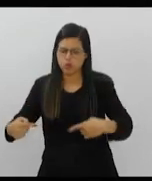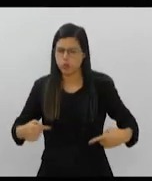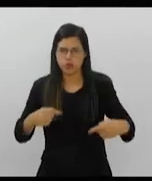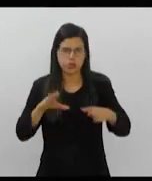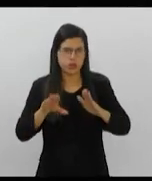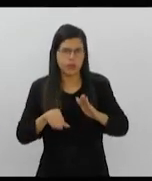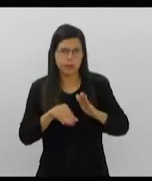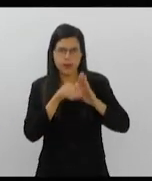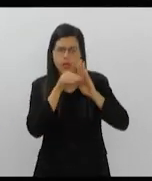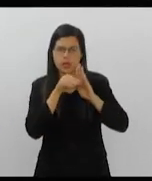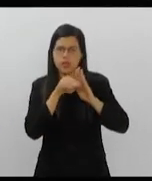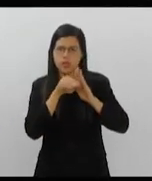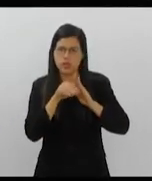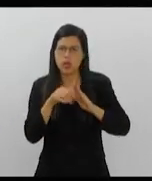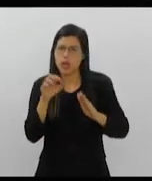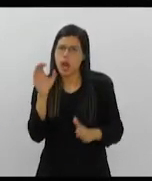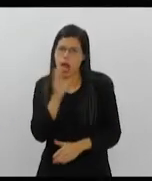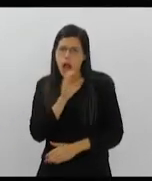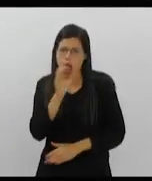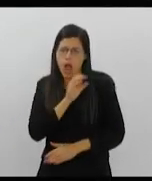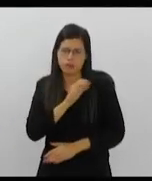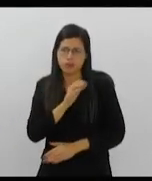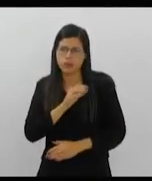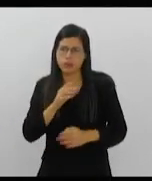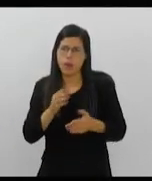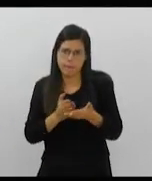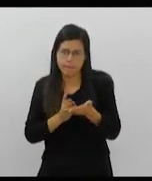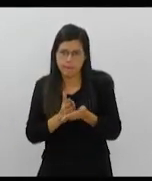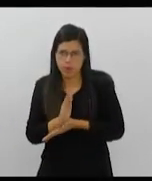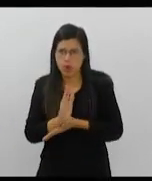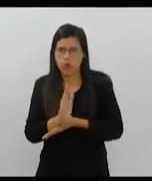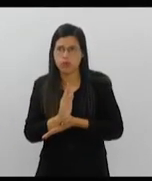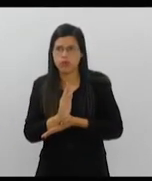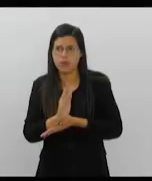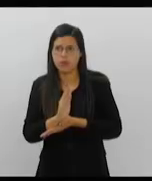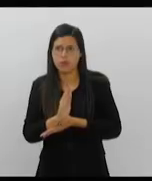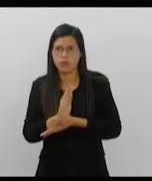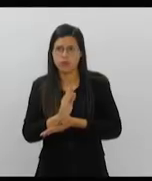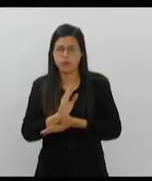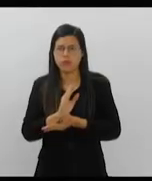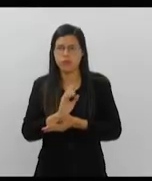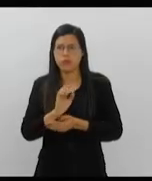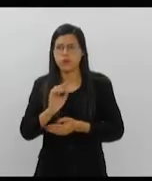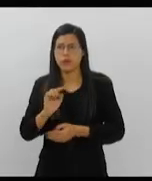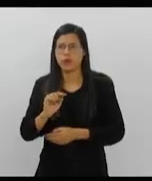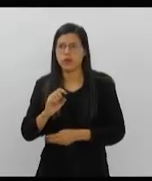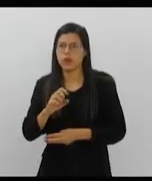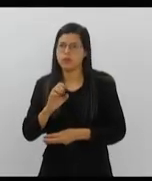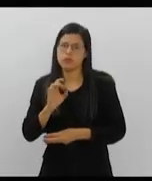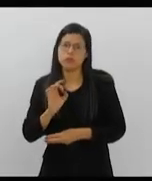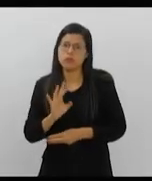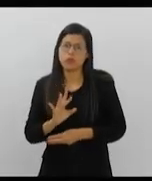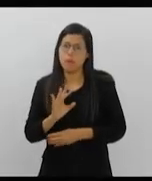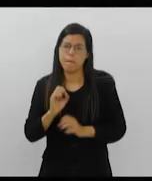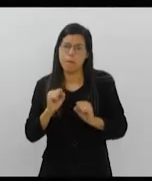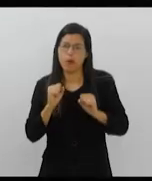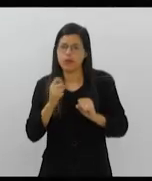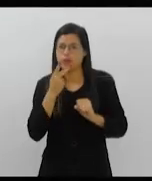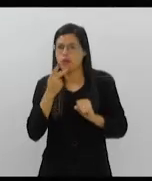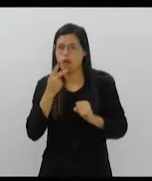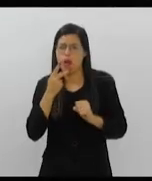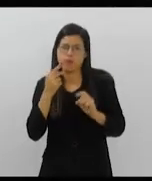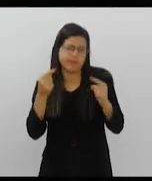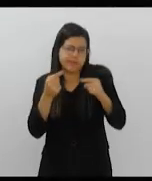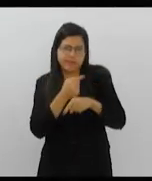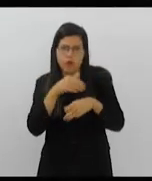leva poucos segundos mesmo. Ou se aprova, ou alguém diz assim, voto contrário. Só cabe isso, porque já passou